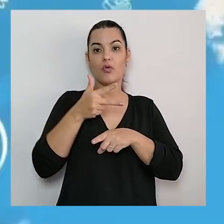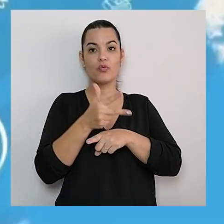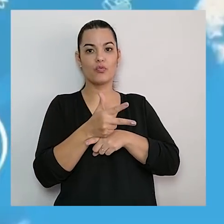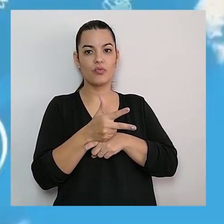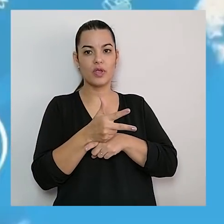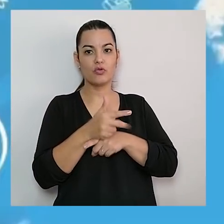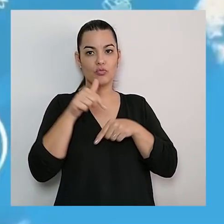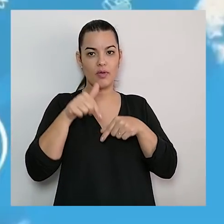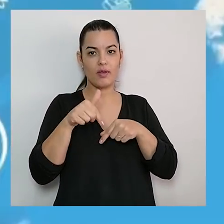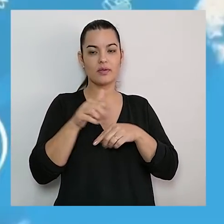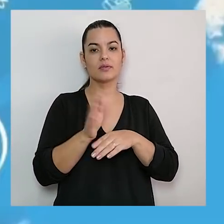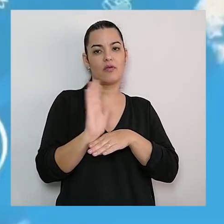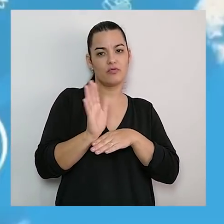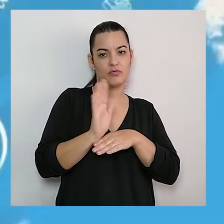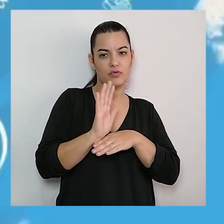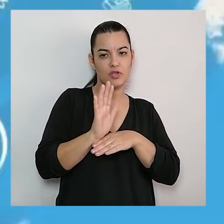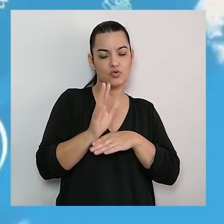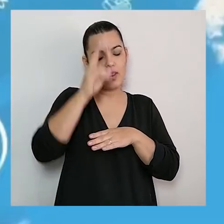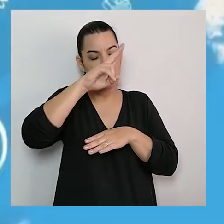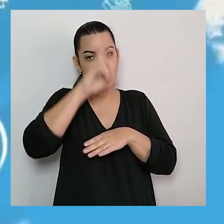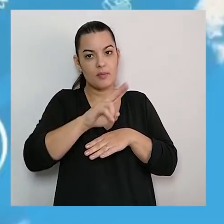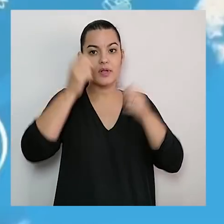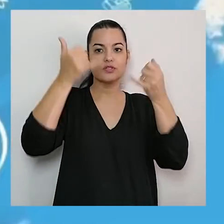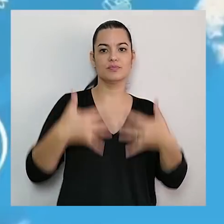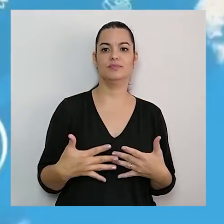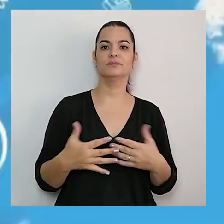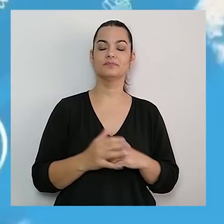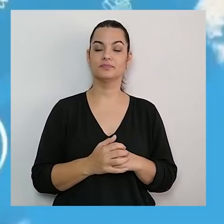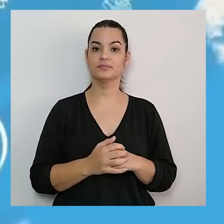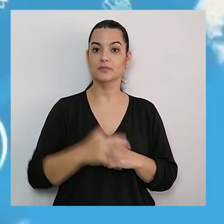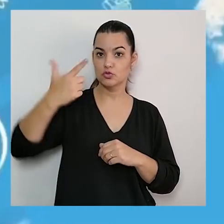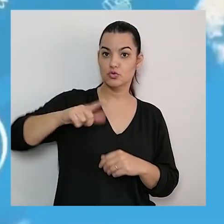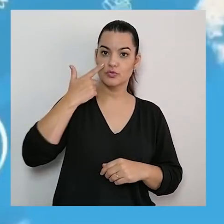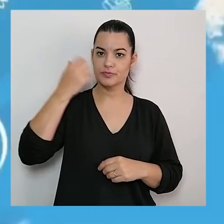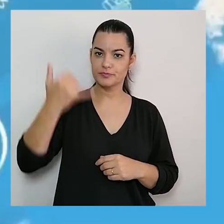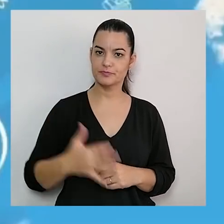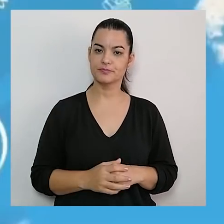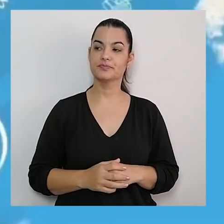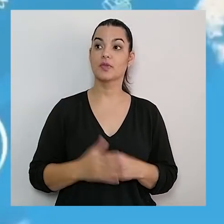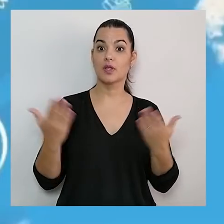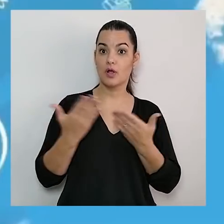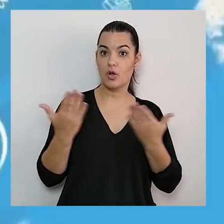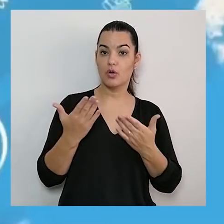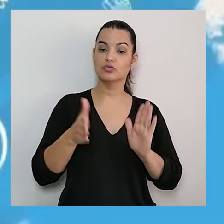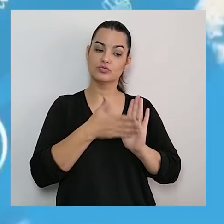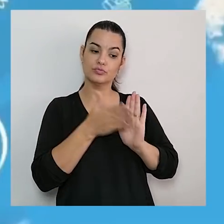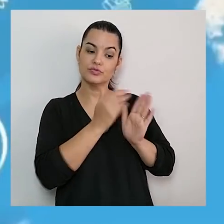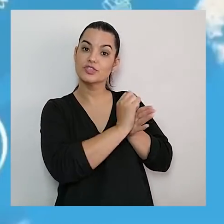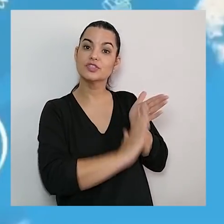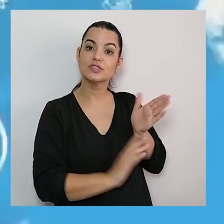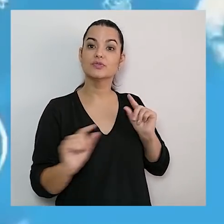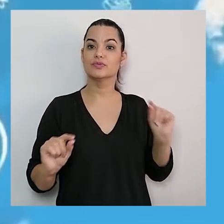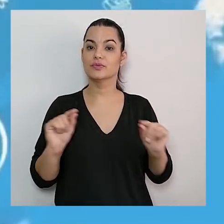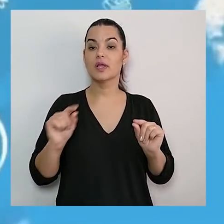vídeo com a explicação da professora Thalita. Vou repetir a proposta. Hoje, na nossa proposta do